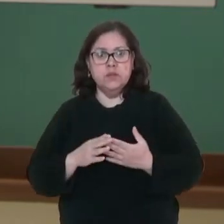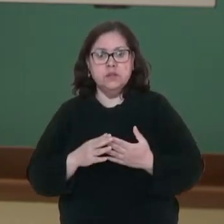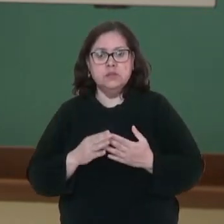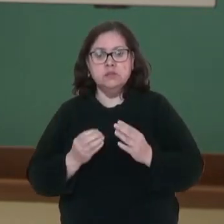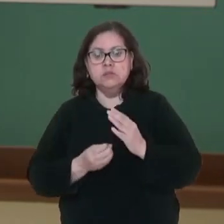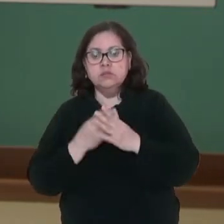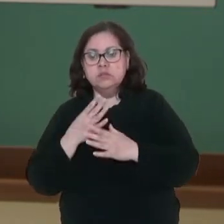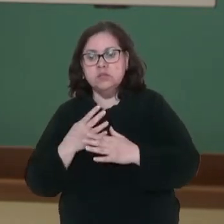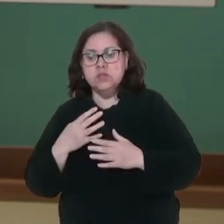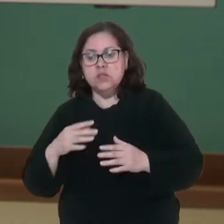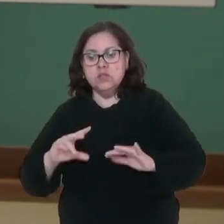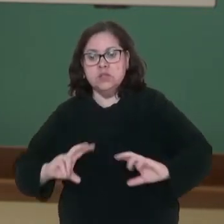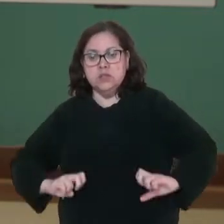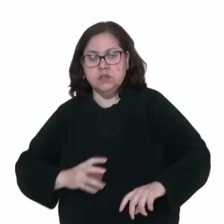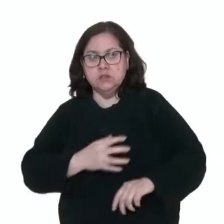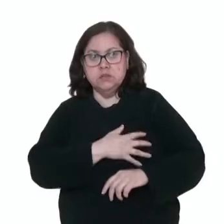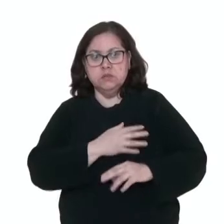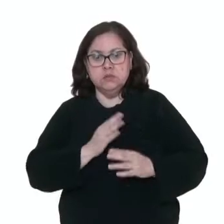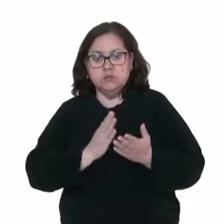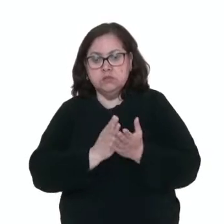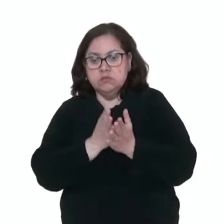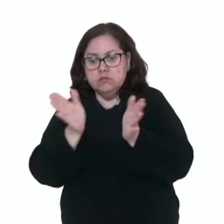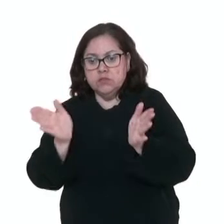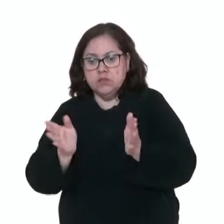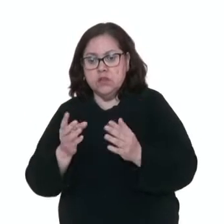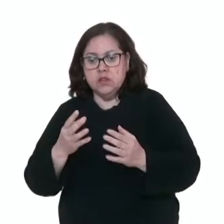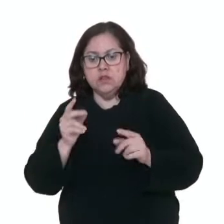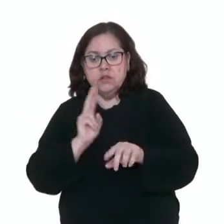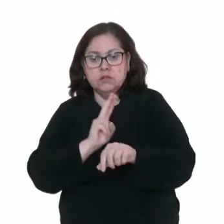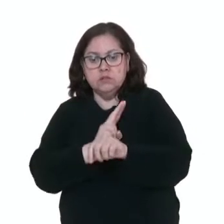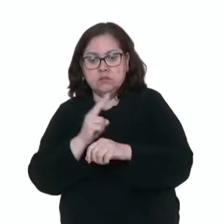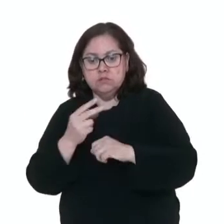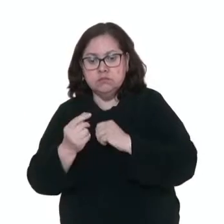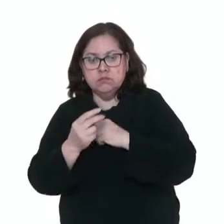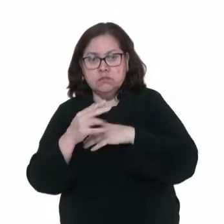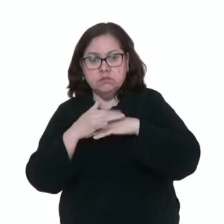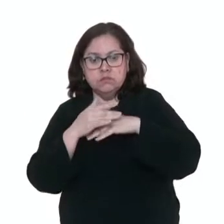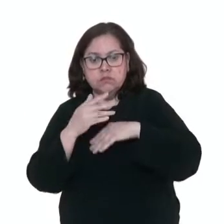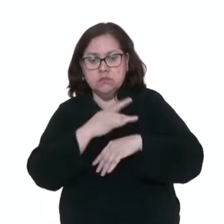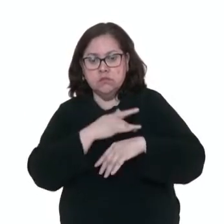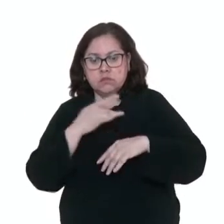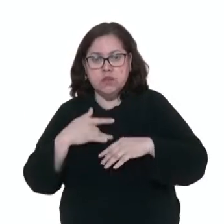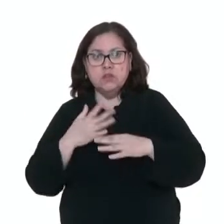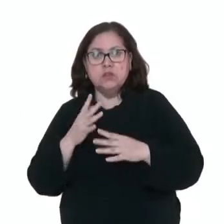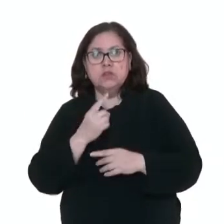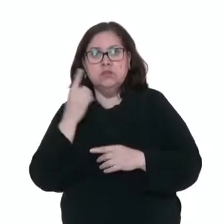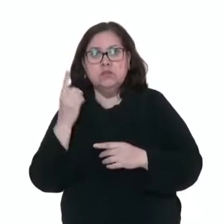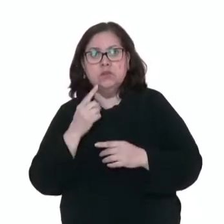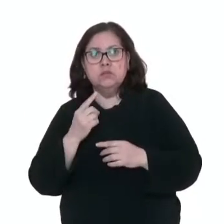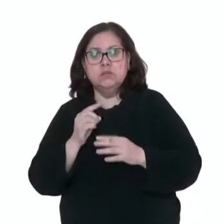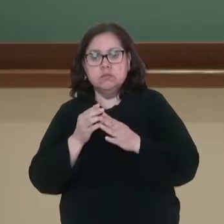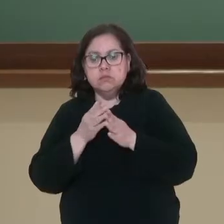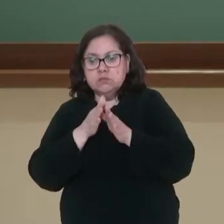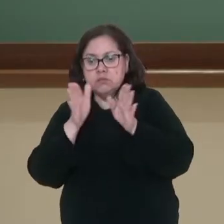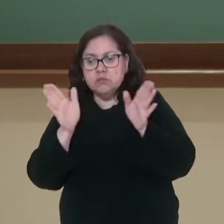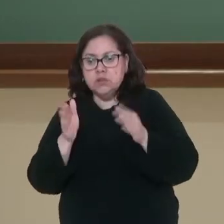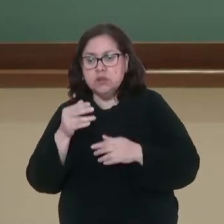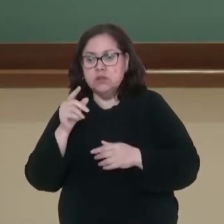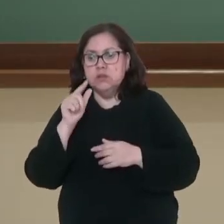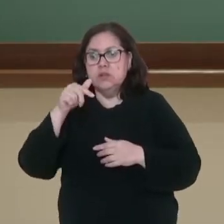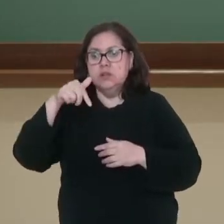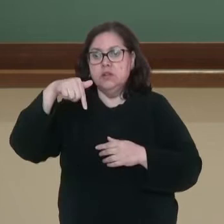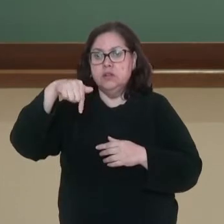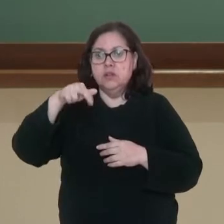descoberta sobre o câncer de mama abre via para tratamentos individuais. Você consegue acessar essa reportagem, é bem bacana, porque mostra o